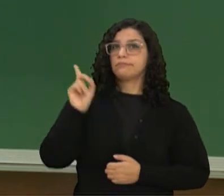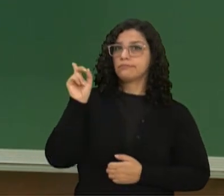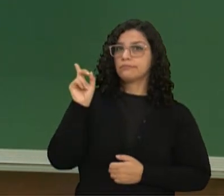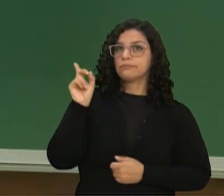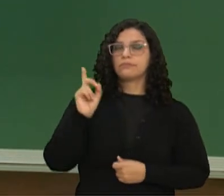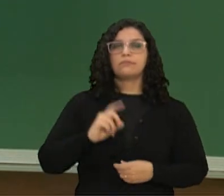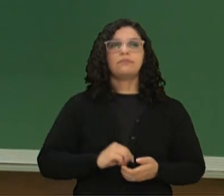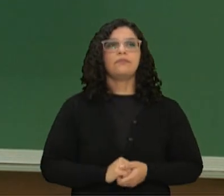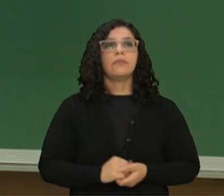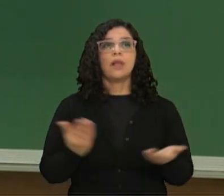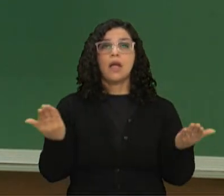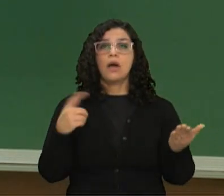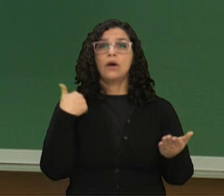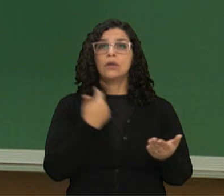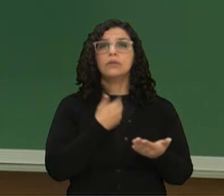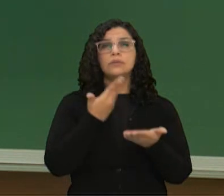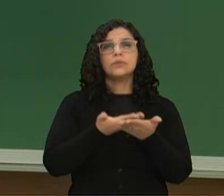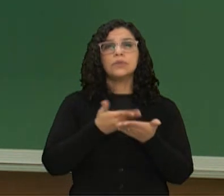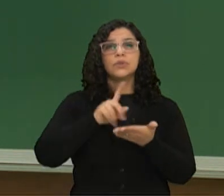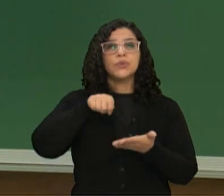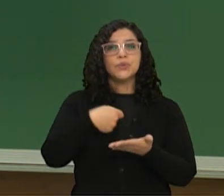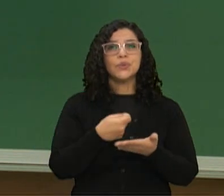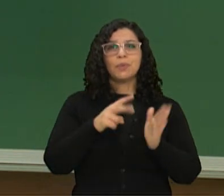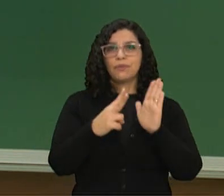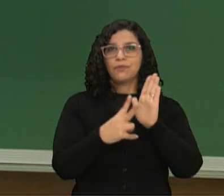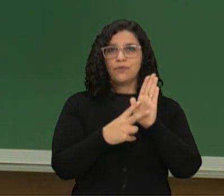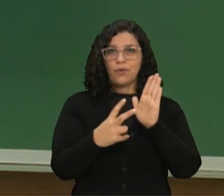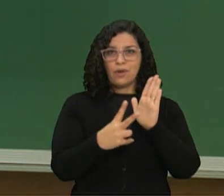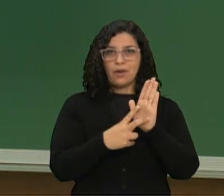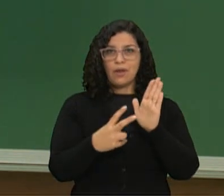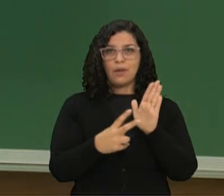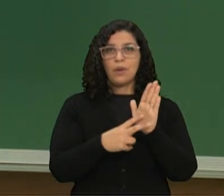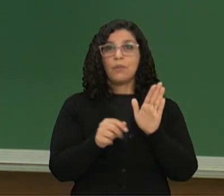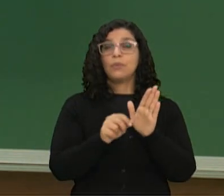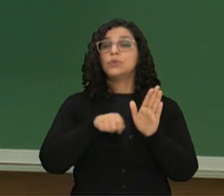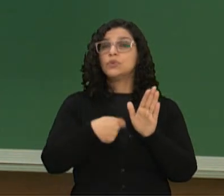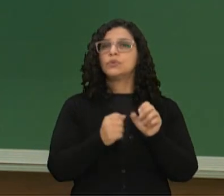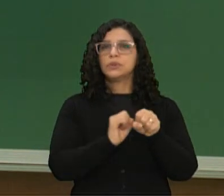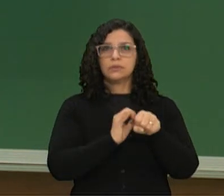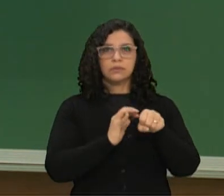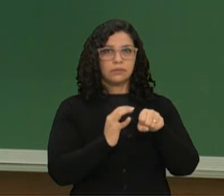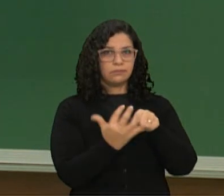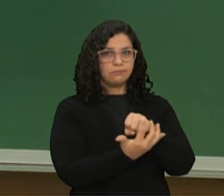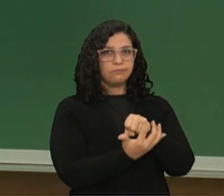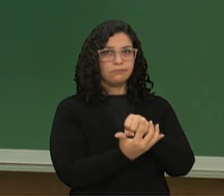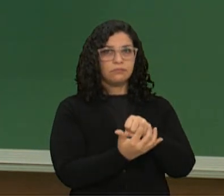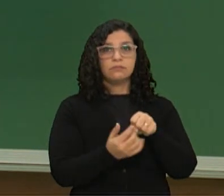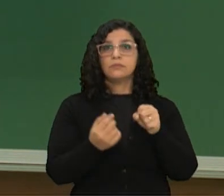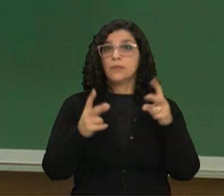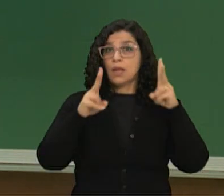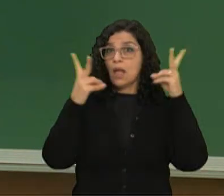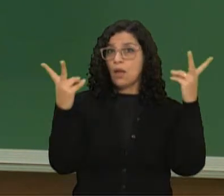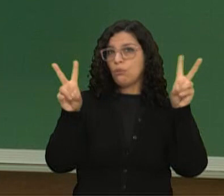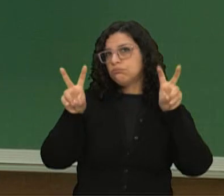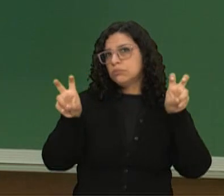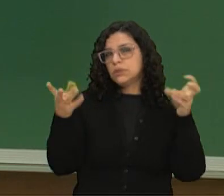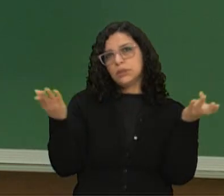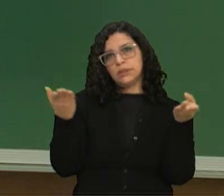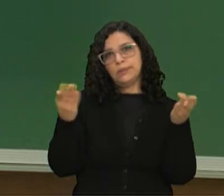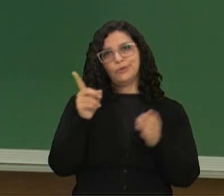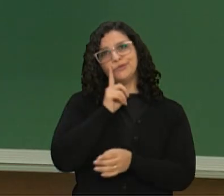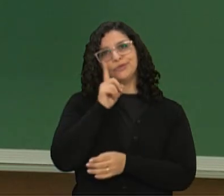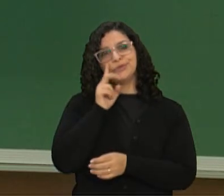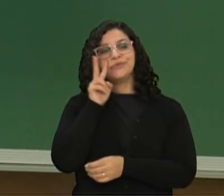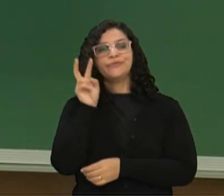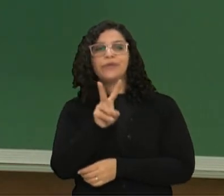E agora nós vamos estudar um pouquinho o vocabulário sobre coronavirus, que é um assunto aí que está bem presente no nosso dia a